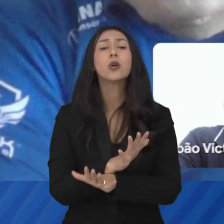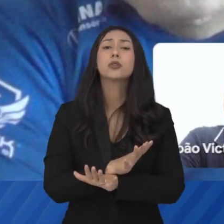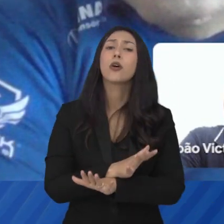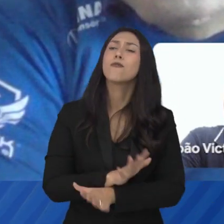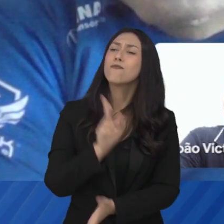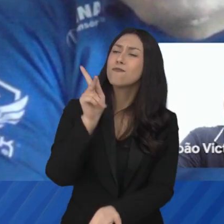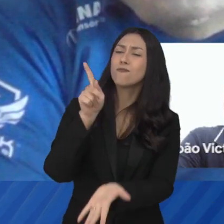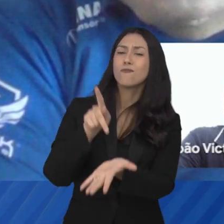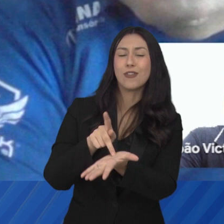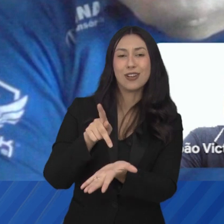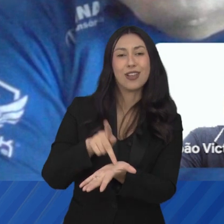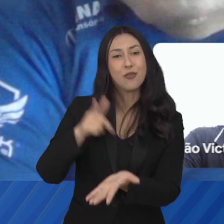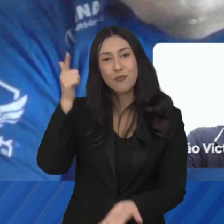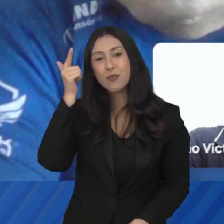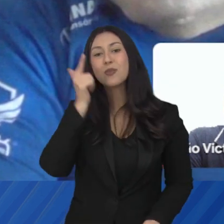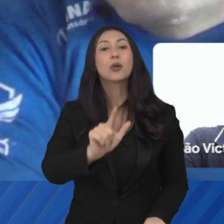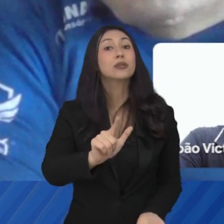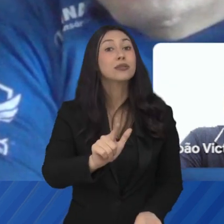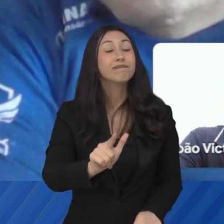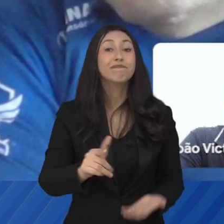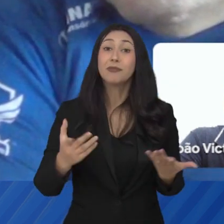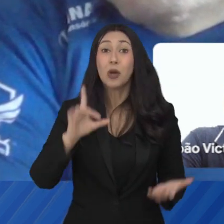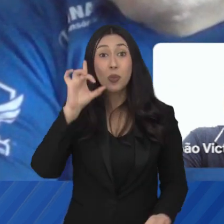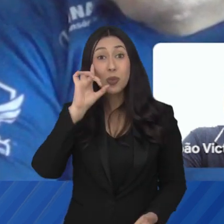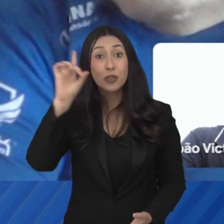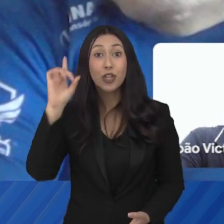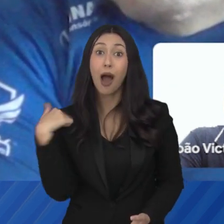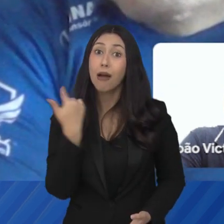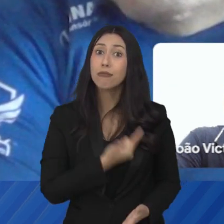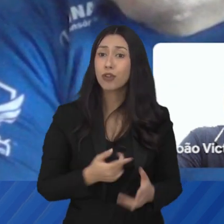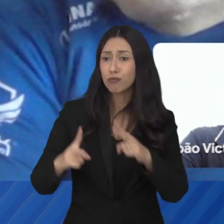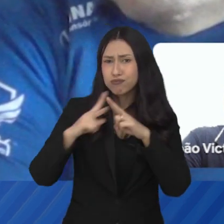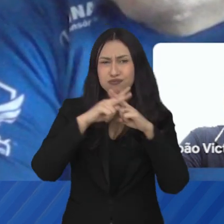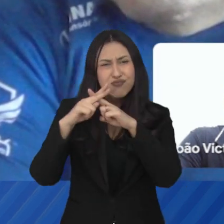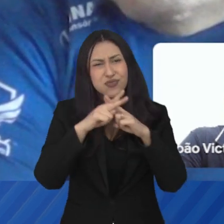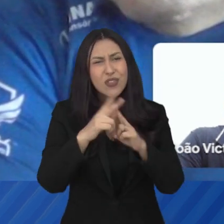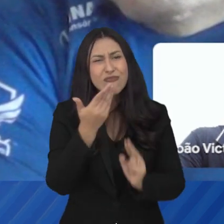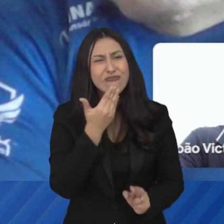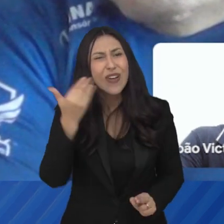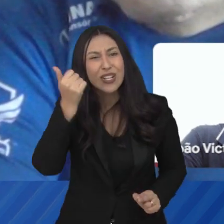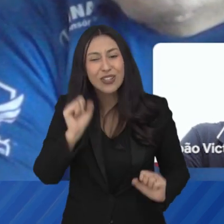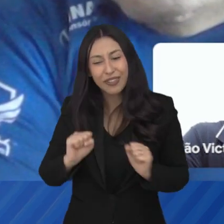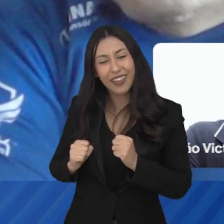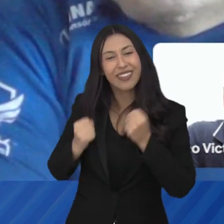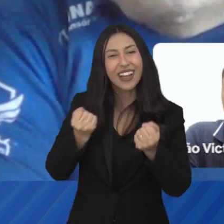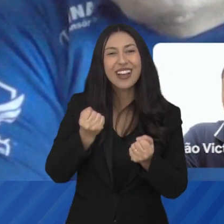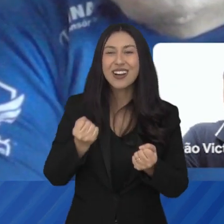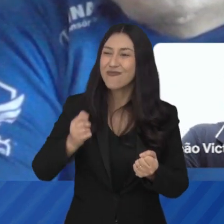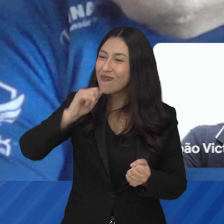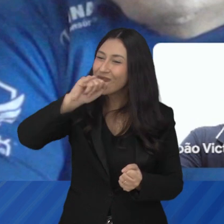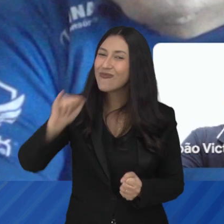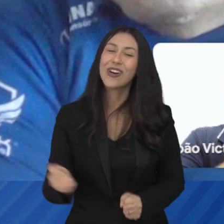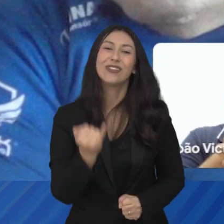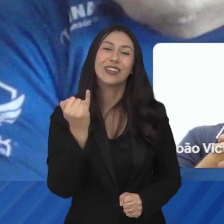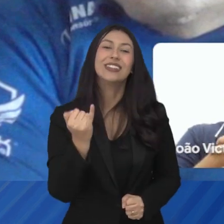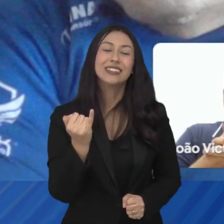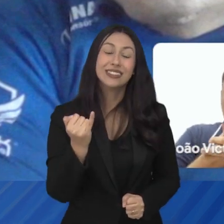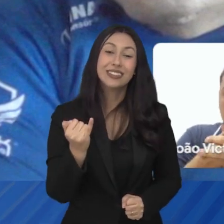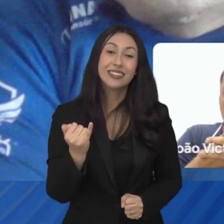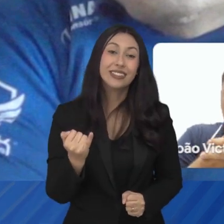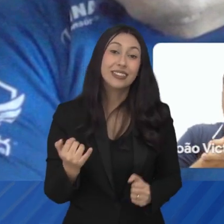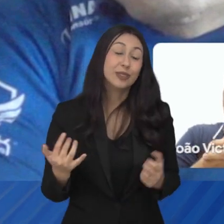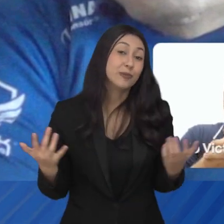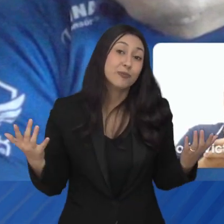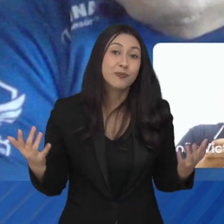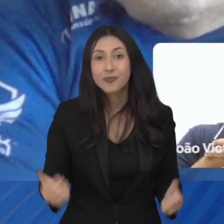preparada e totalmente preparada para conquistar essa vaga. E no dia a gente luta a gente faz o nosso melhor, a gente se entrega e se diverte no que a gente